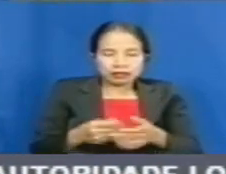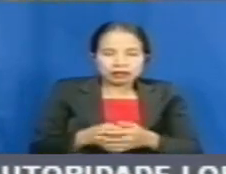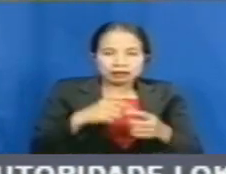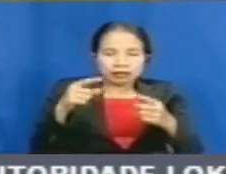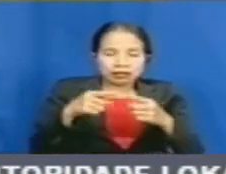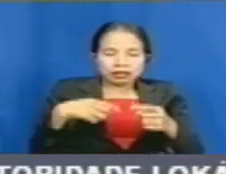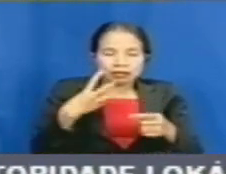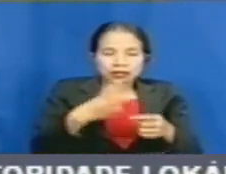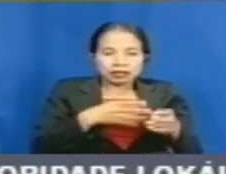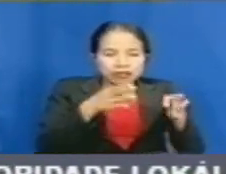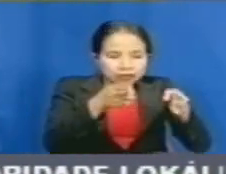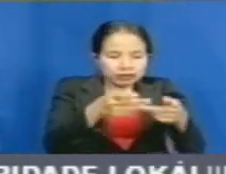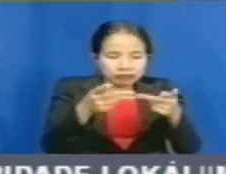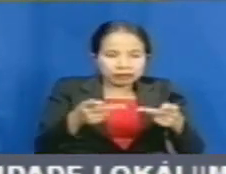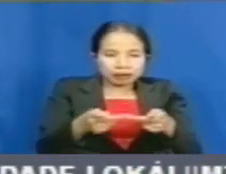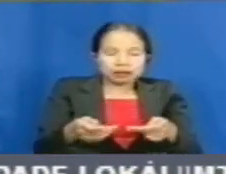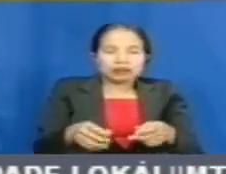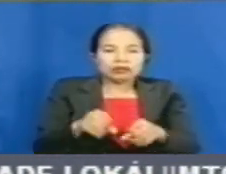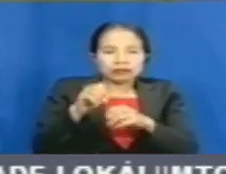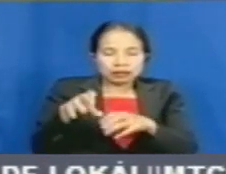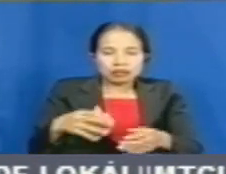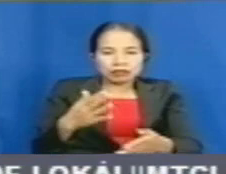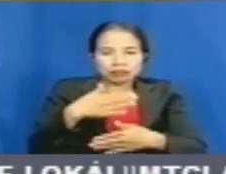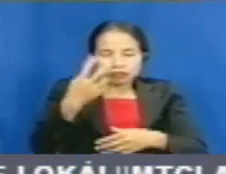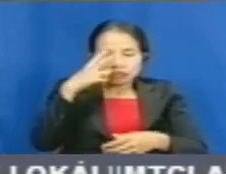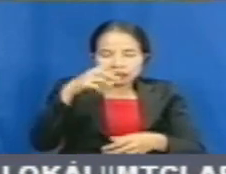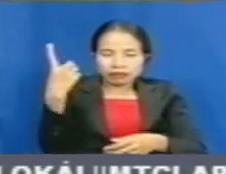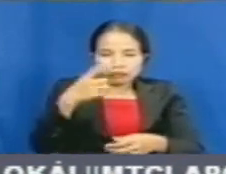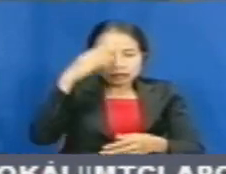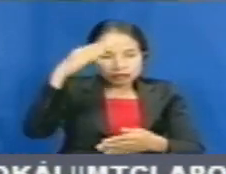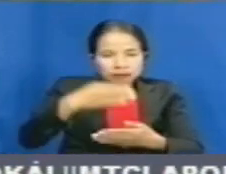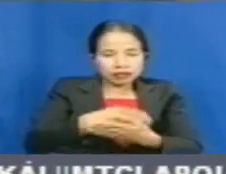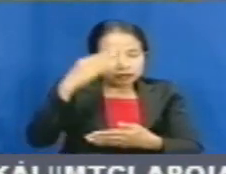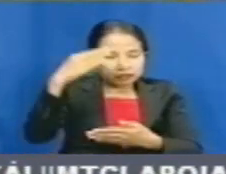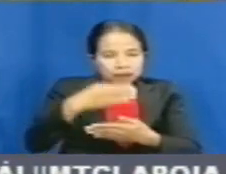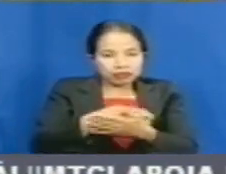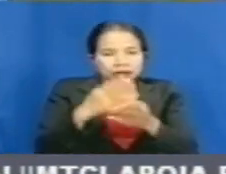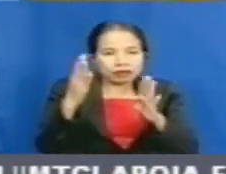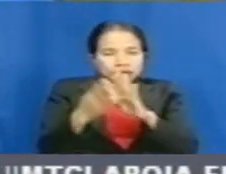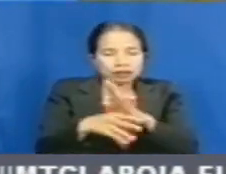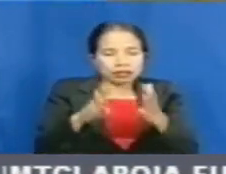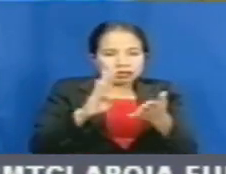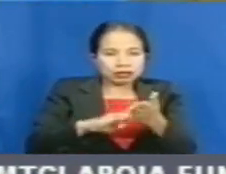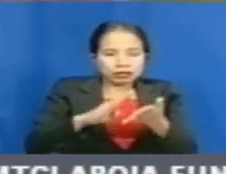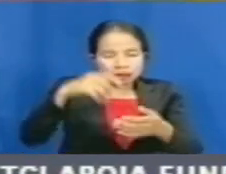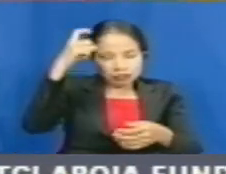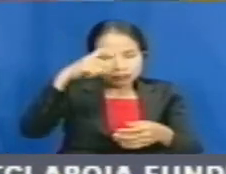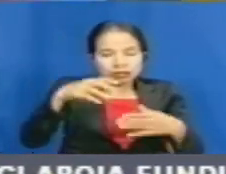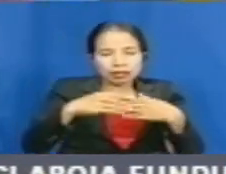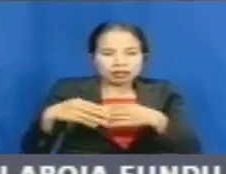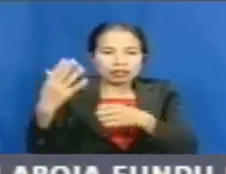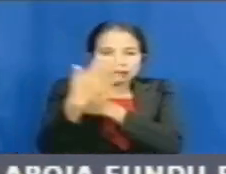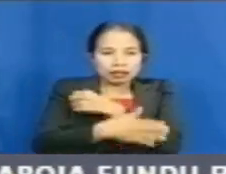Meri ita halot sira ya fati, uzi sira content, sir tamata na fati ba be ua, ua sira, atsai, escola matene par uku nasan vinda